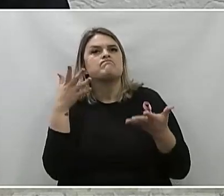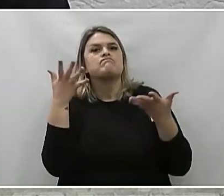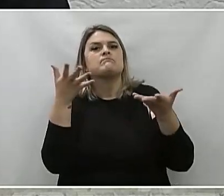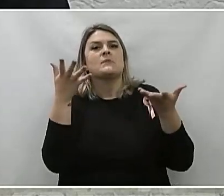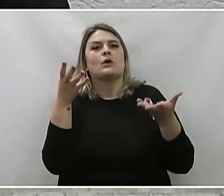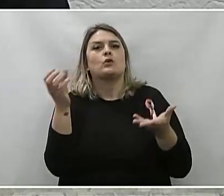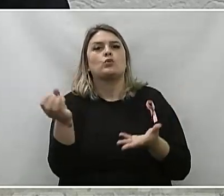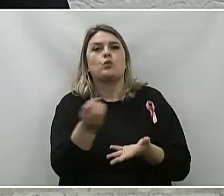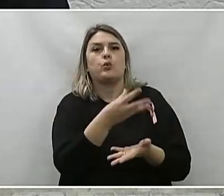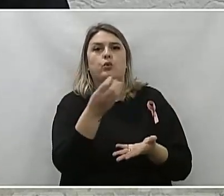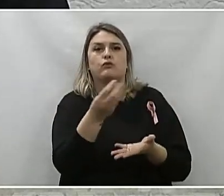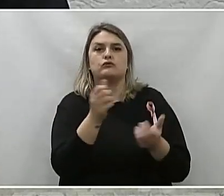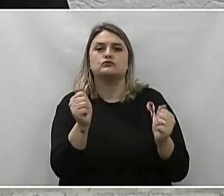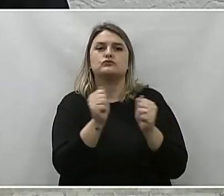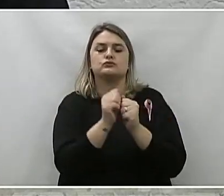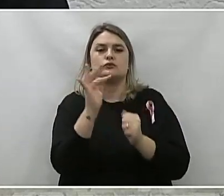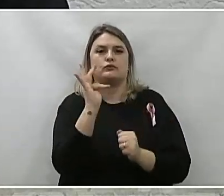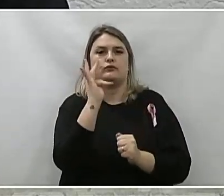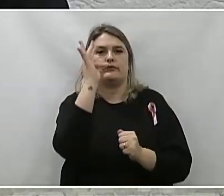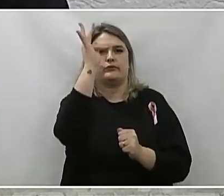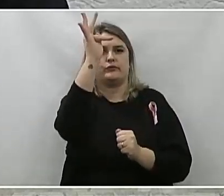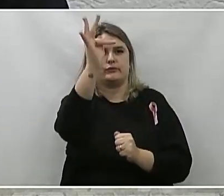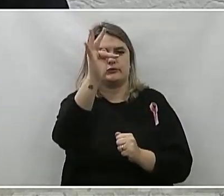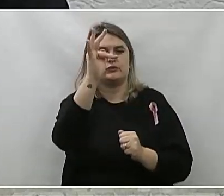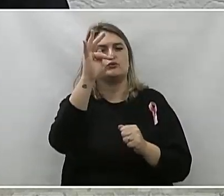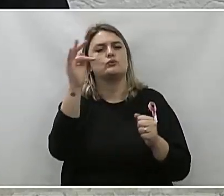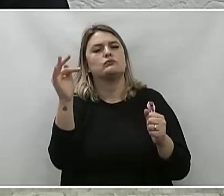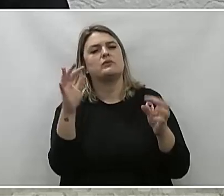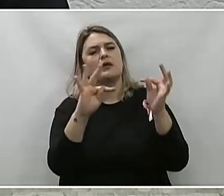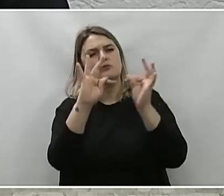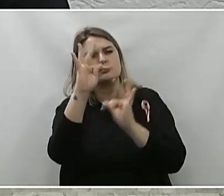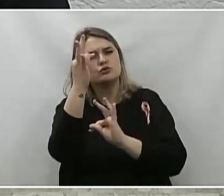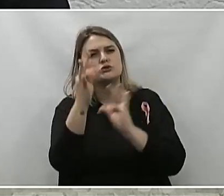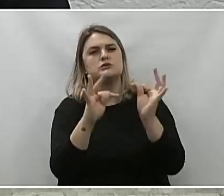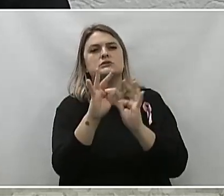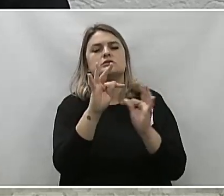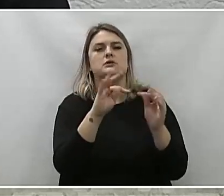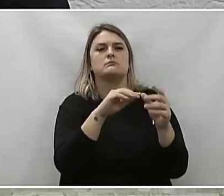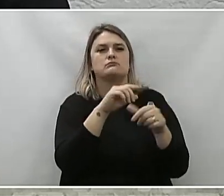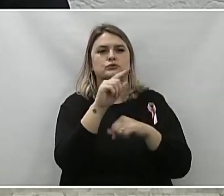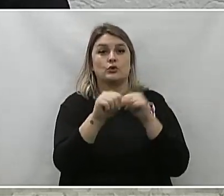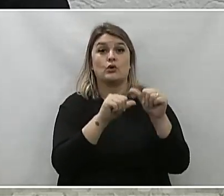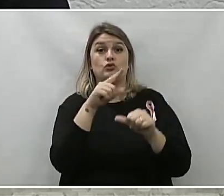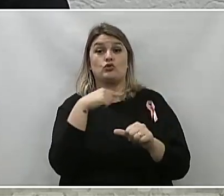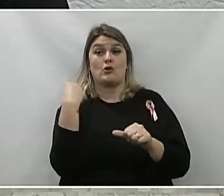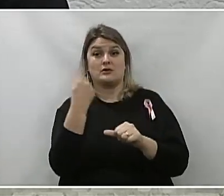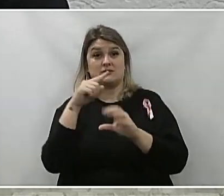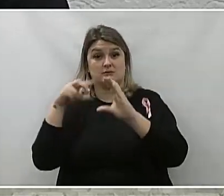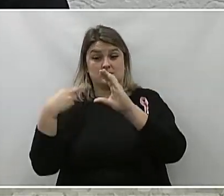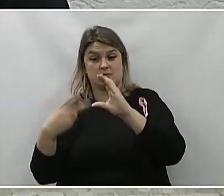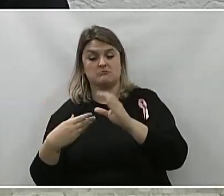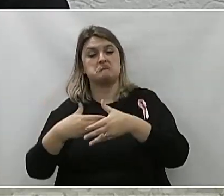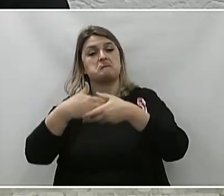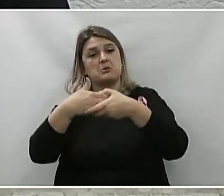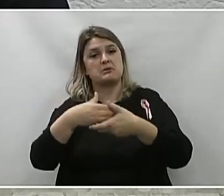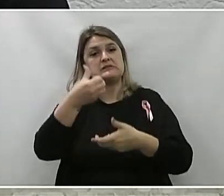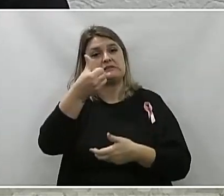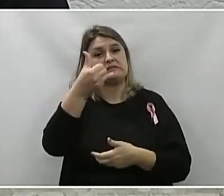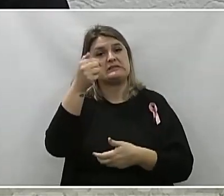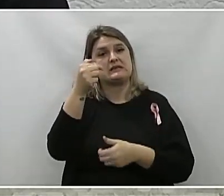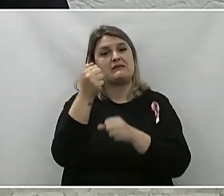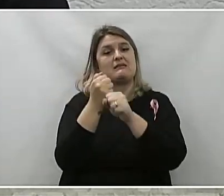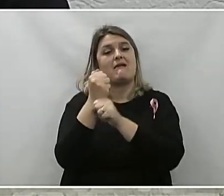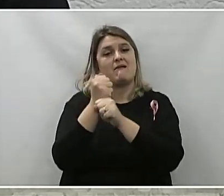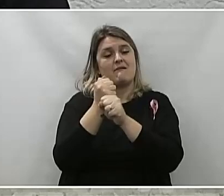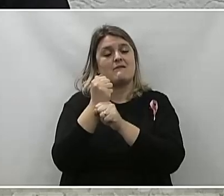contemporâneo junto ao futuro das inovação inovações a câmara de União da Vitória parabeniza 67 anos